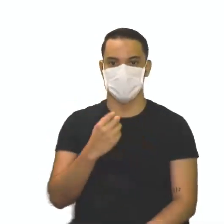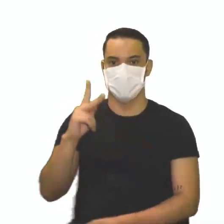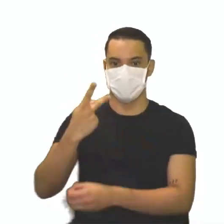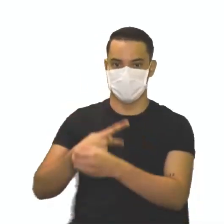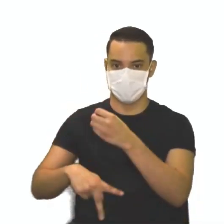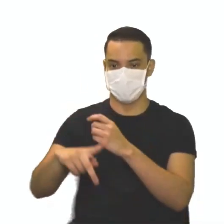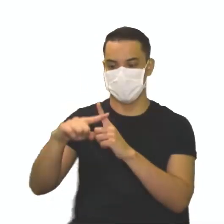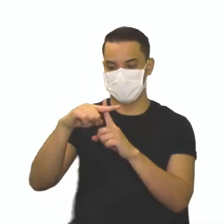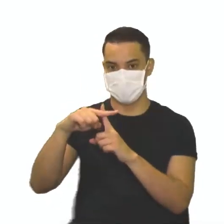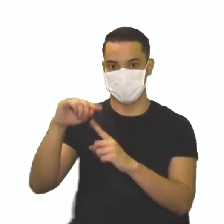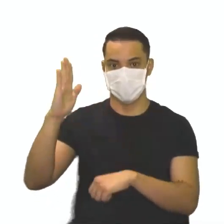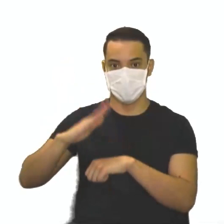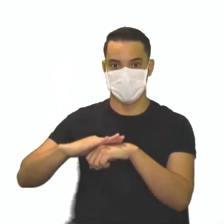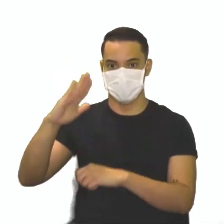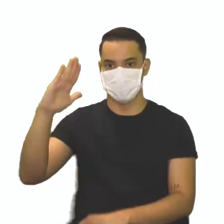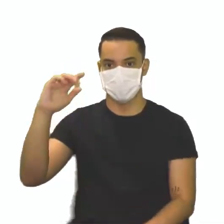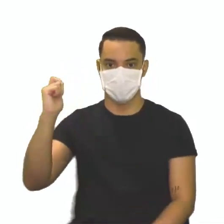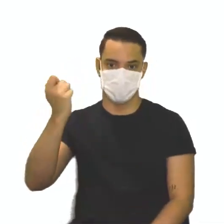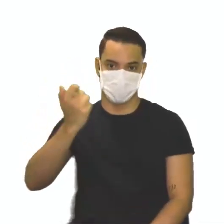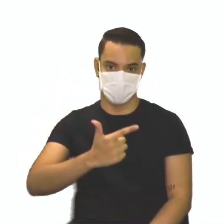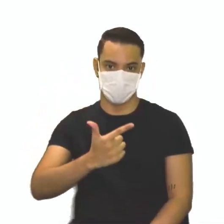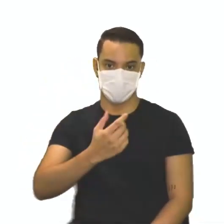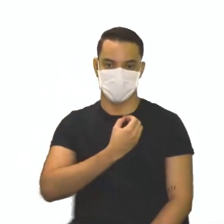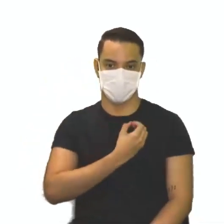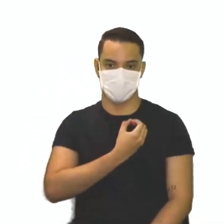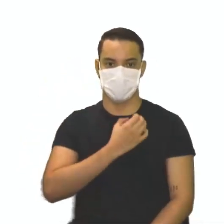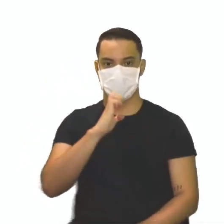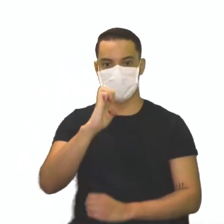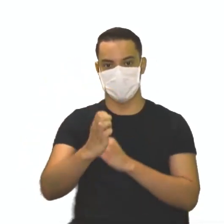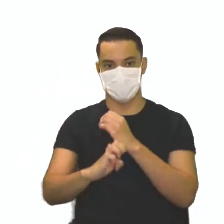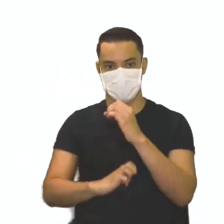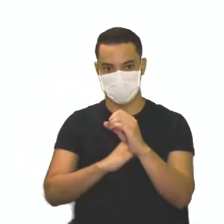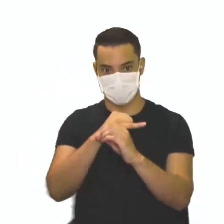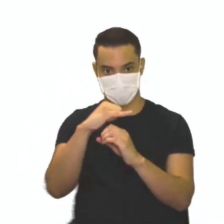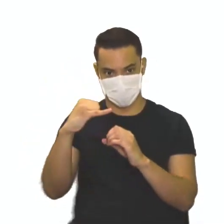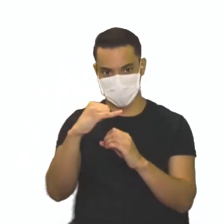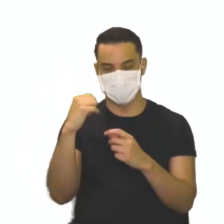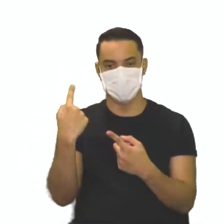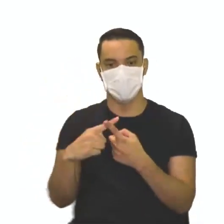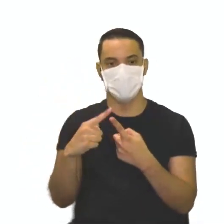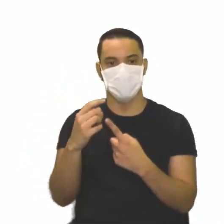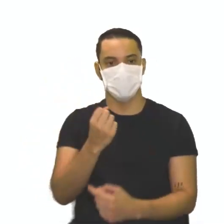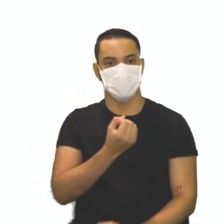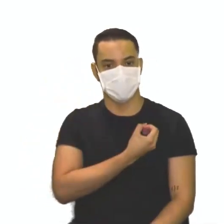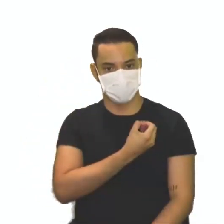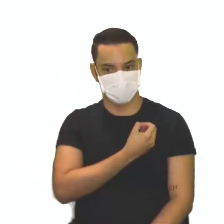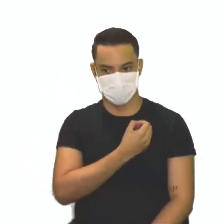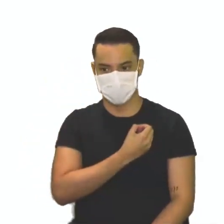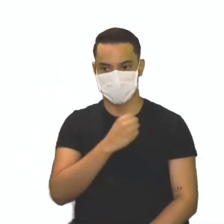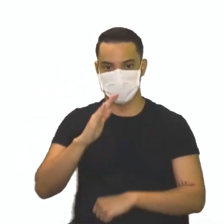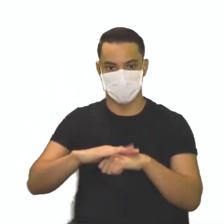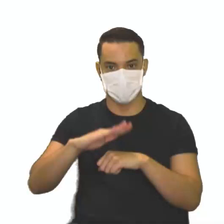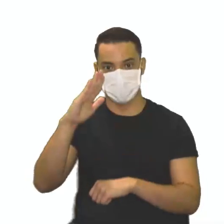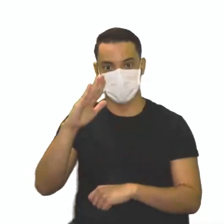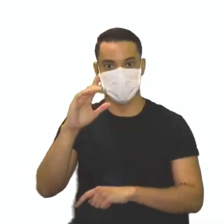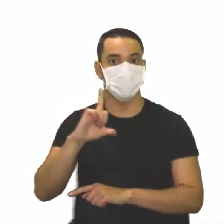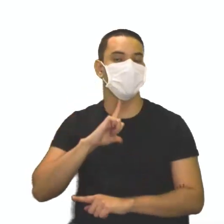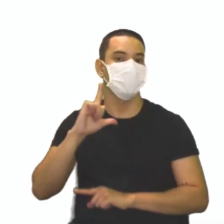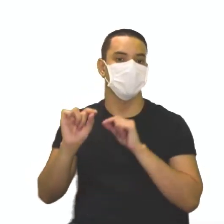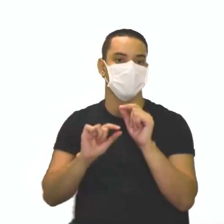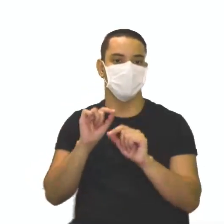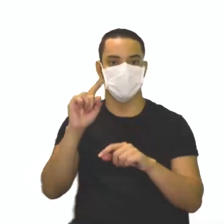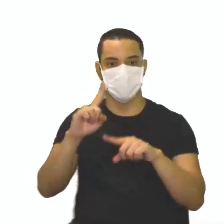tornou maior que o número de elétrons. Número de prótons maior que o número de elétrons, eu tenho